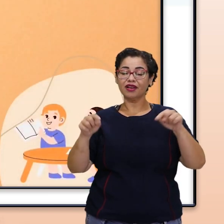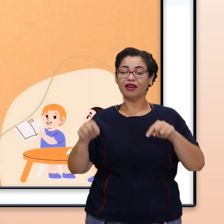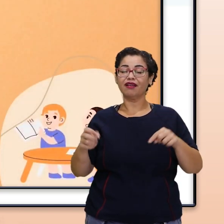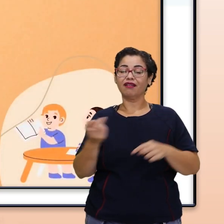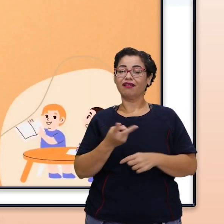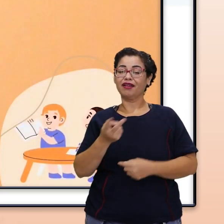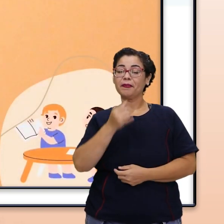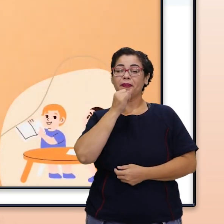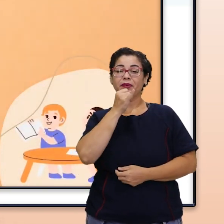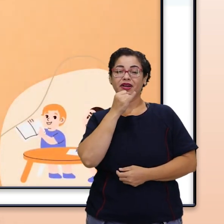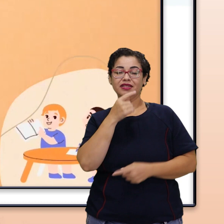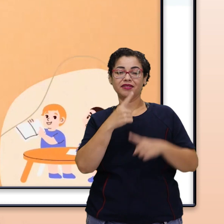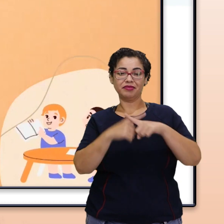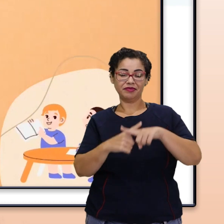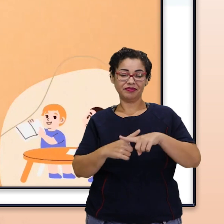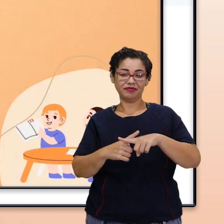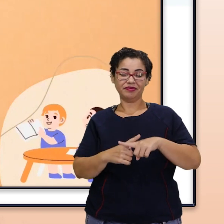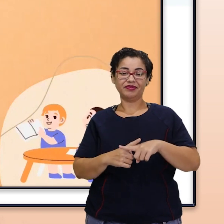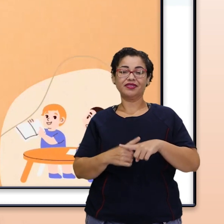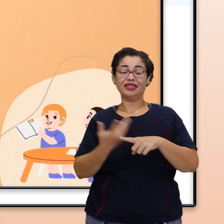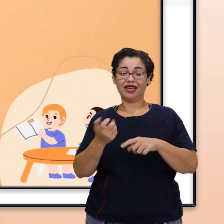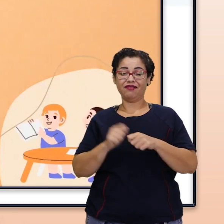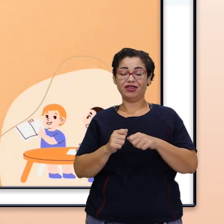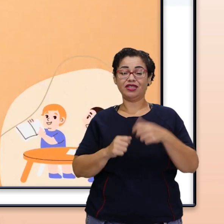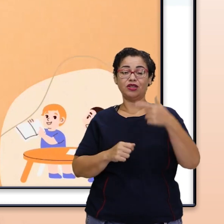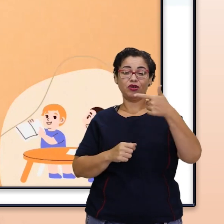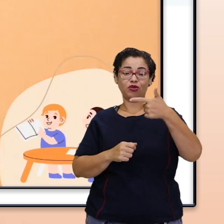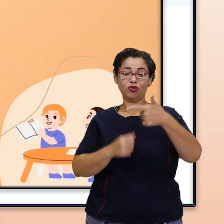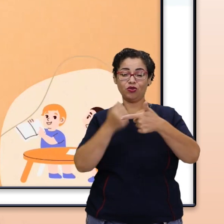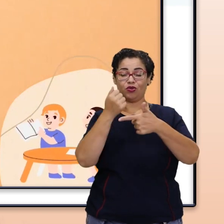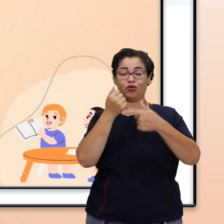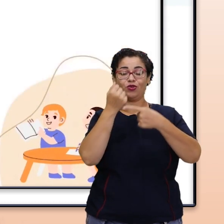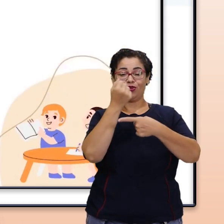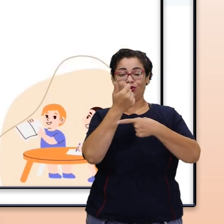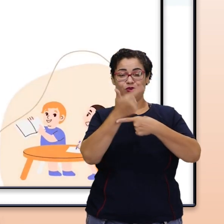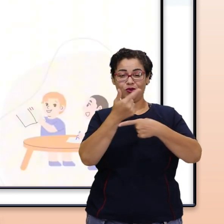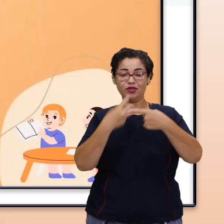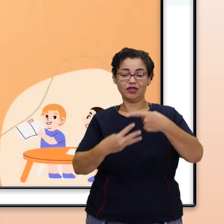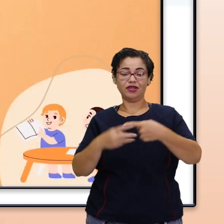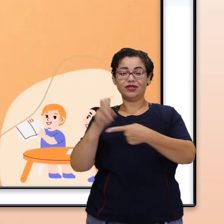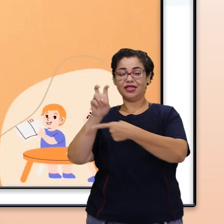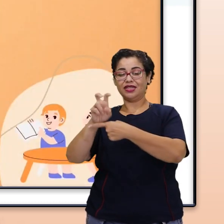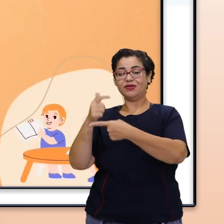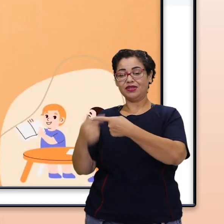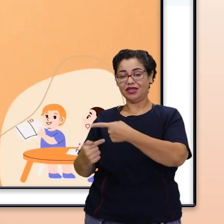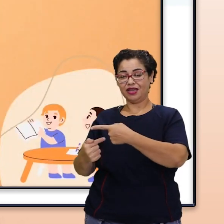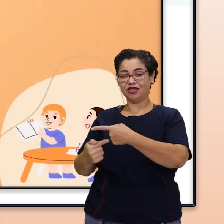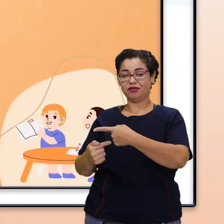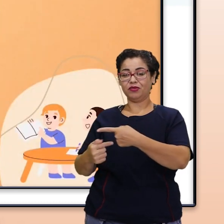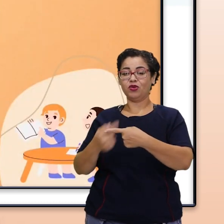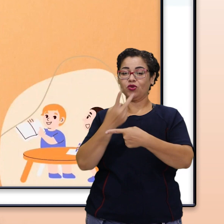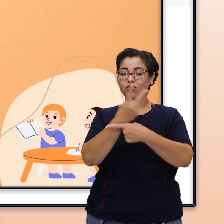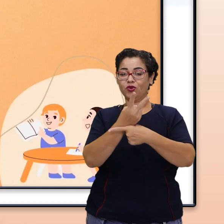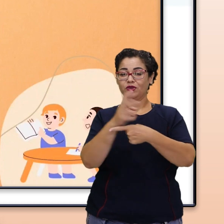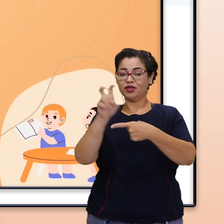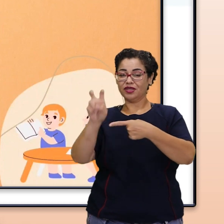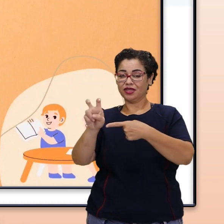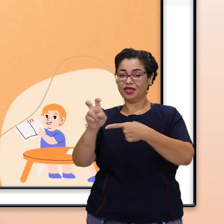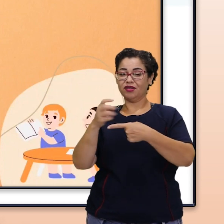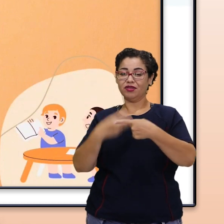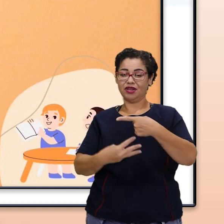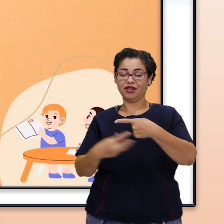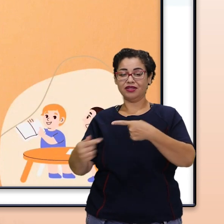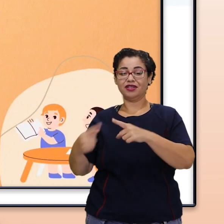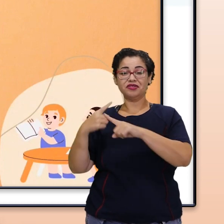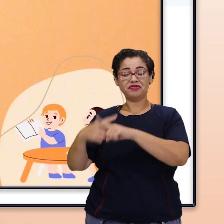entre si. Por exemplo, se quisermos multiplicar 2/3 por 5/7, basta multiplicar 2 por 5